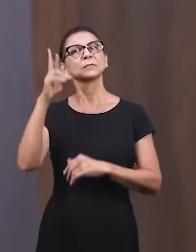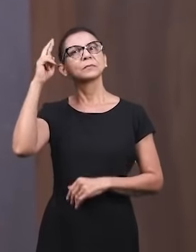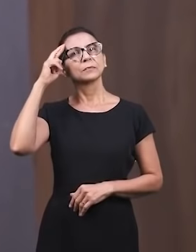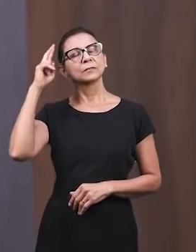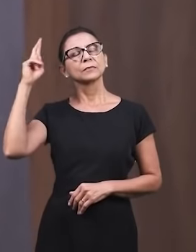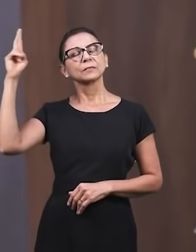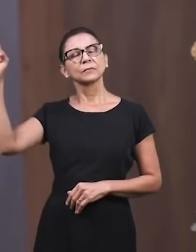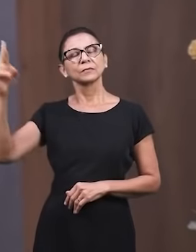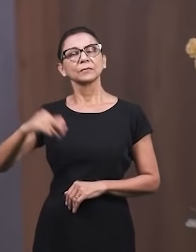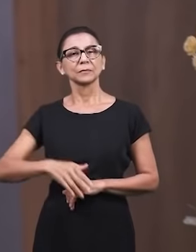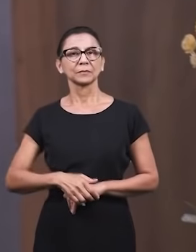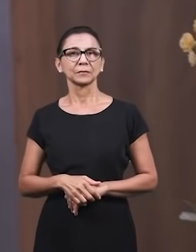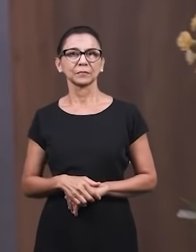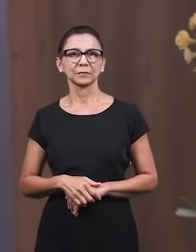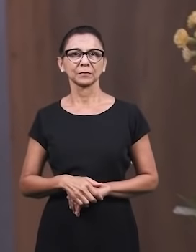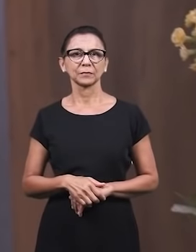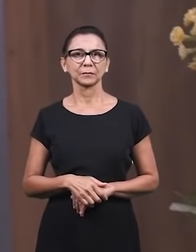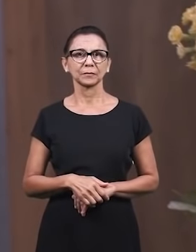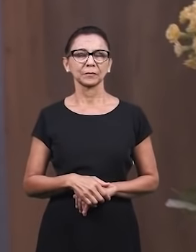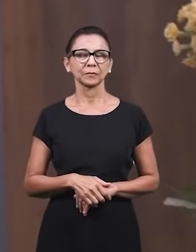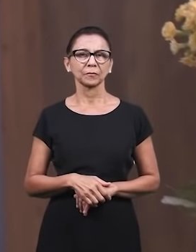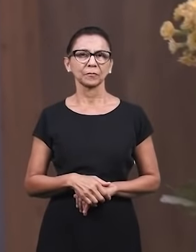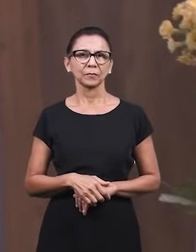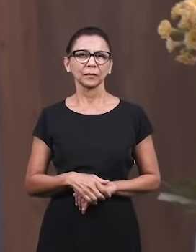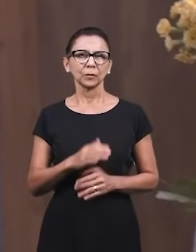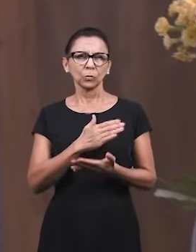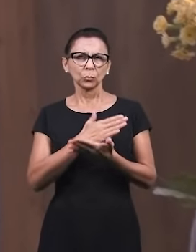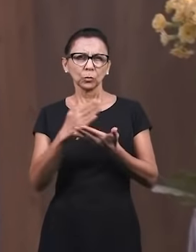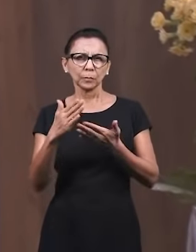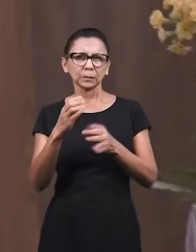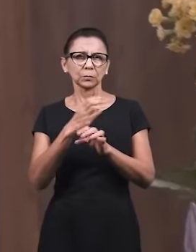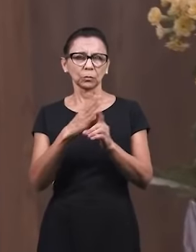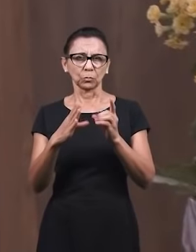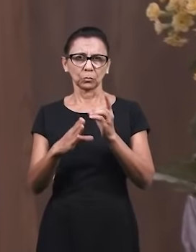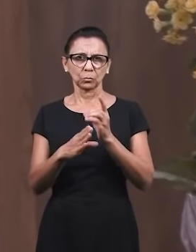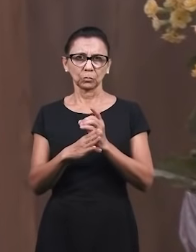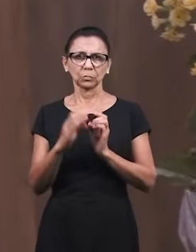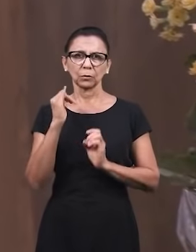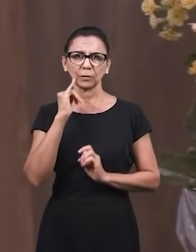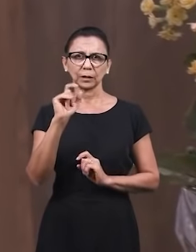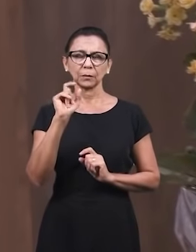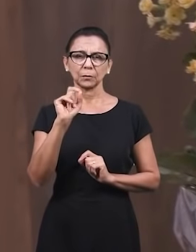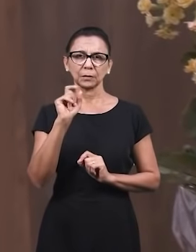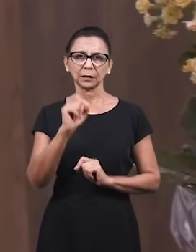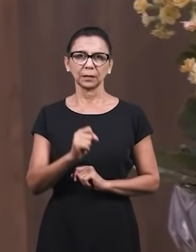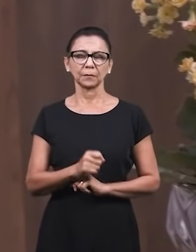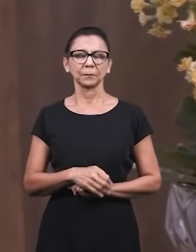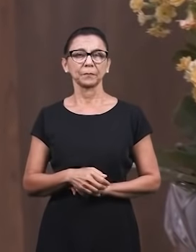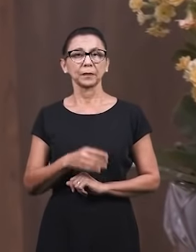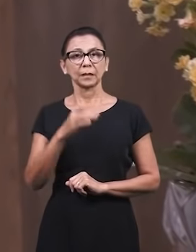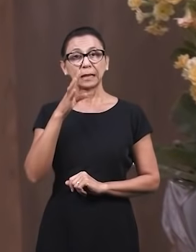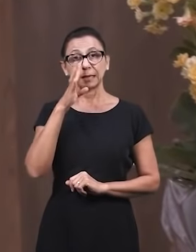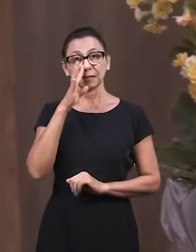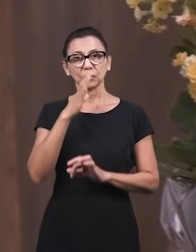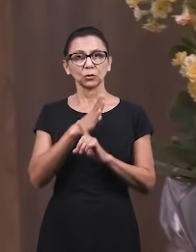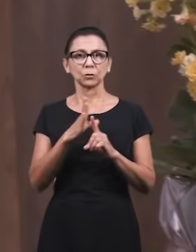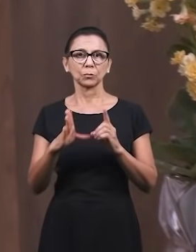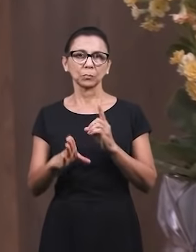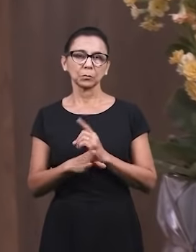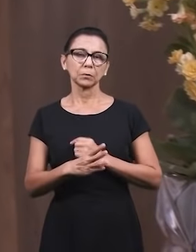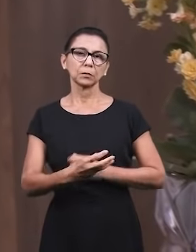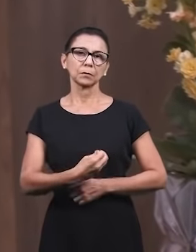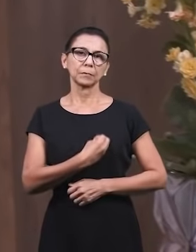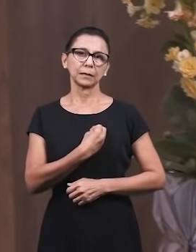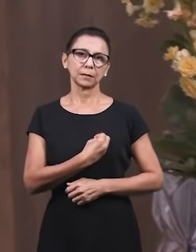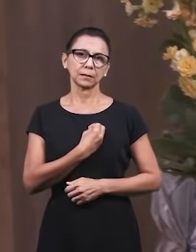louvado seja o nome do Senhor. Ainda no início desse culto, eu falei que assistir ao culto, viver o culto, participar